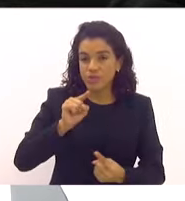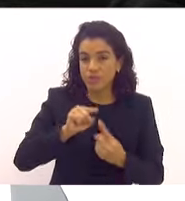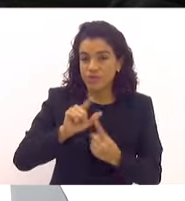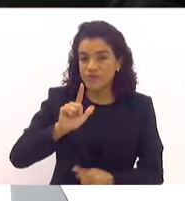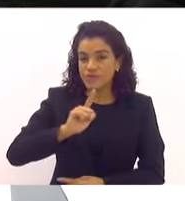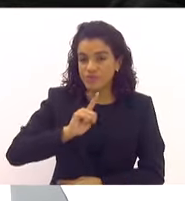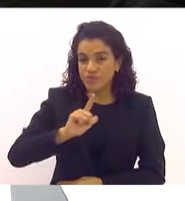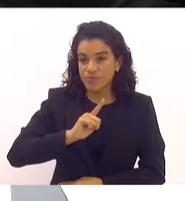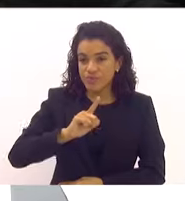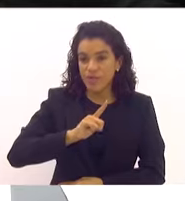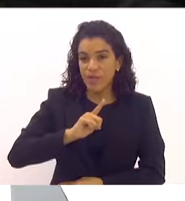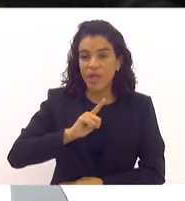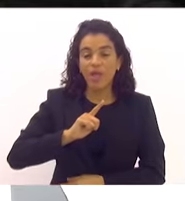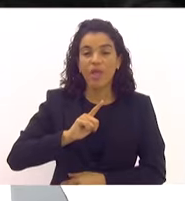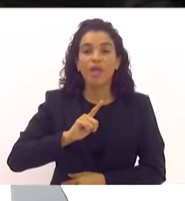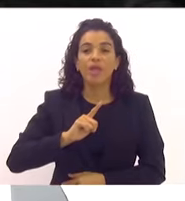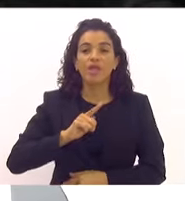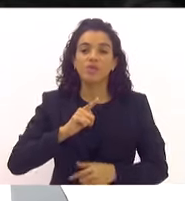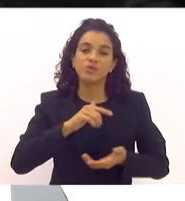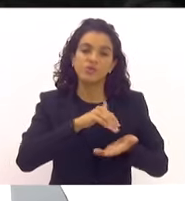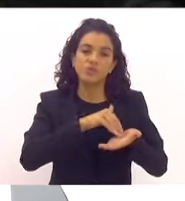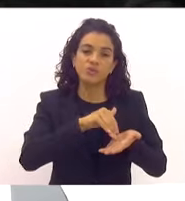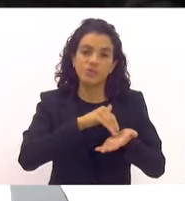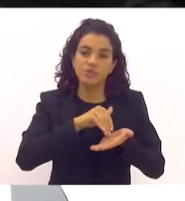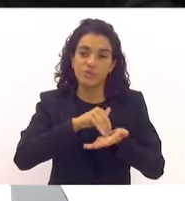eletrônica nos escritórios